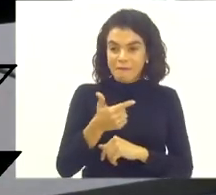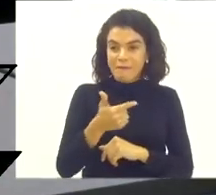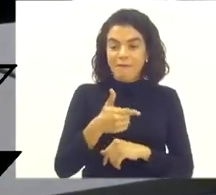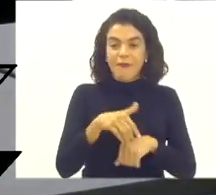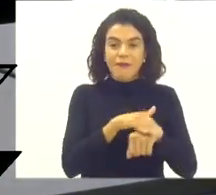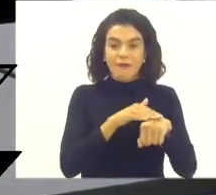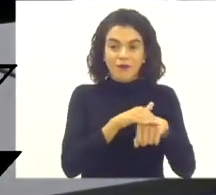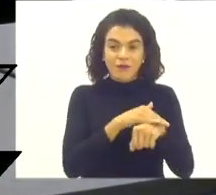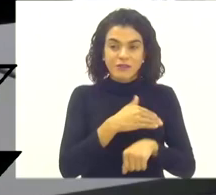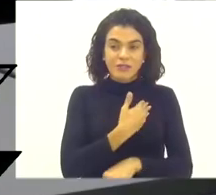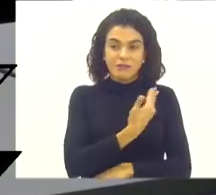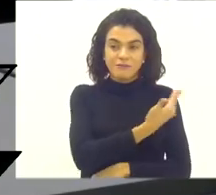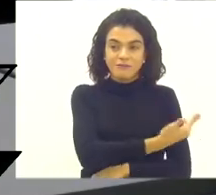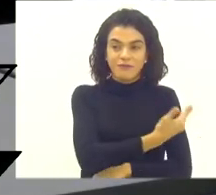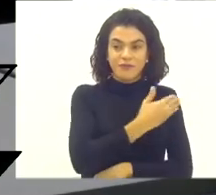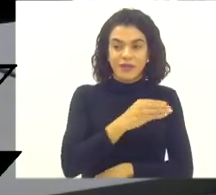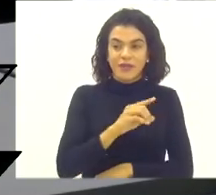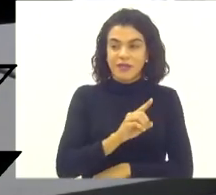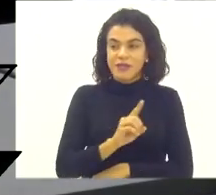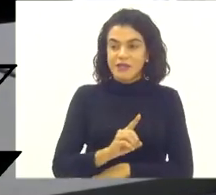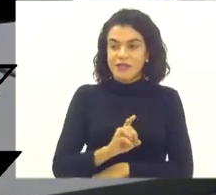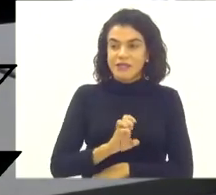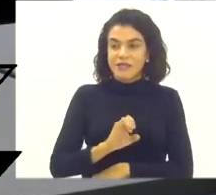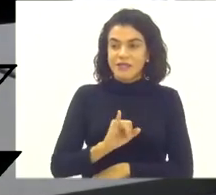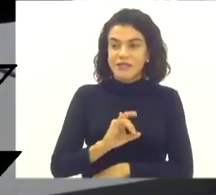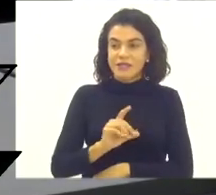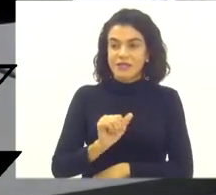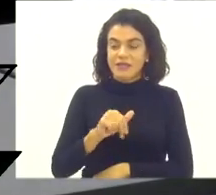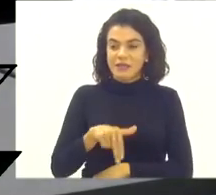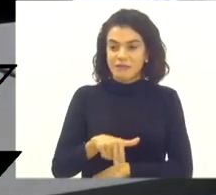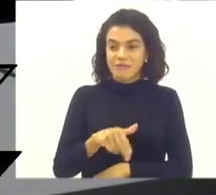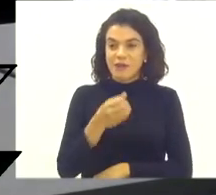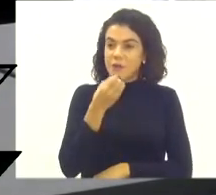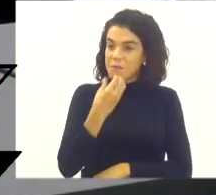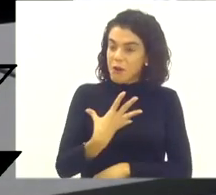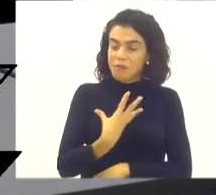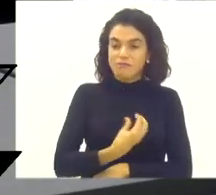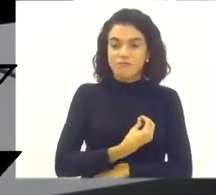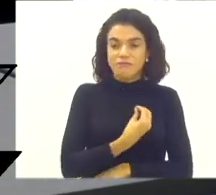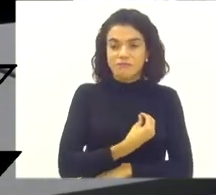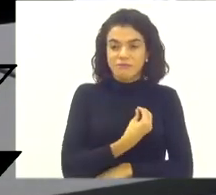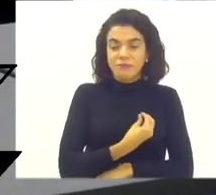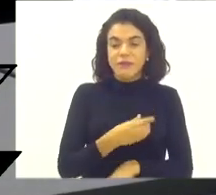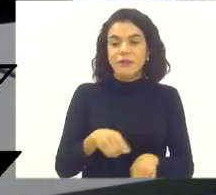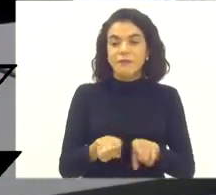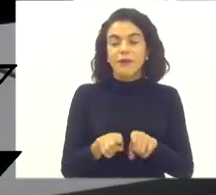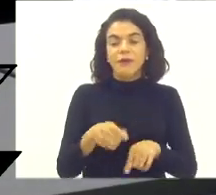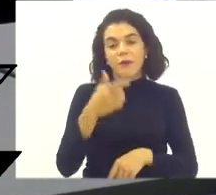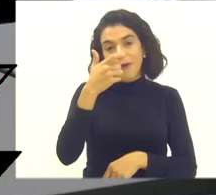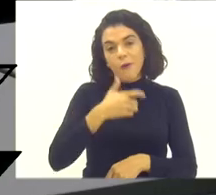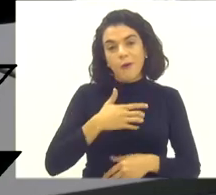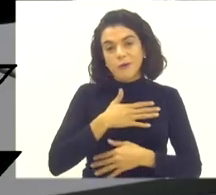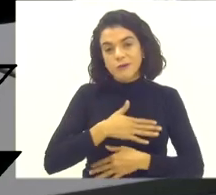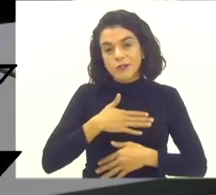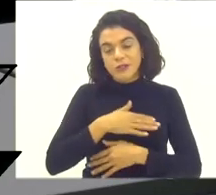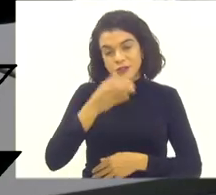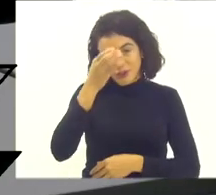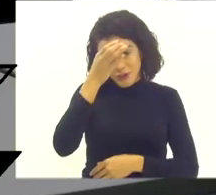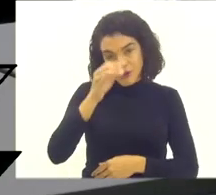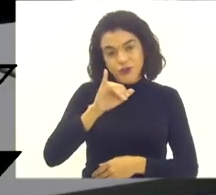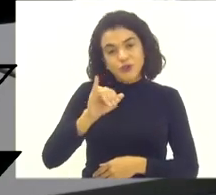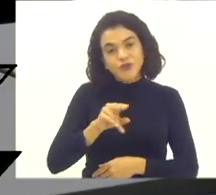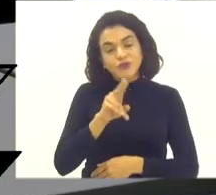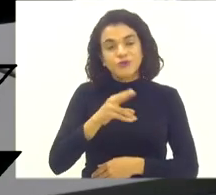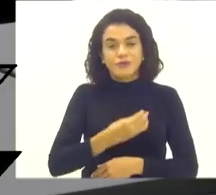comentava até que com a deputada zeidan Que bom que ela tá aqui que eu gostaria também que é deputada tia Ju e